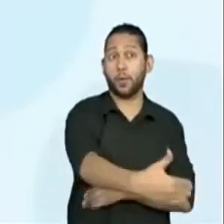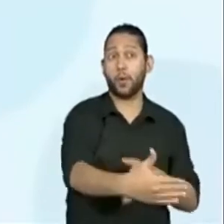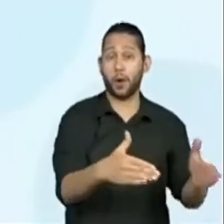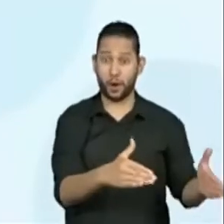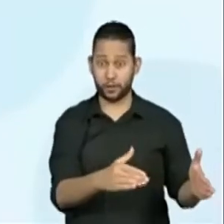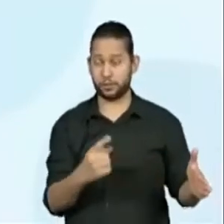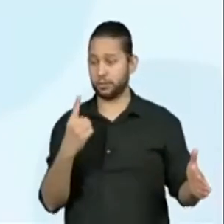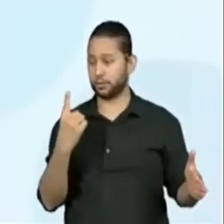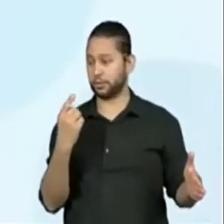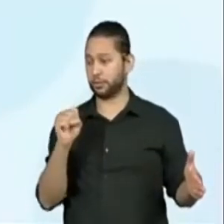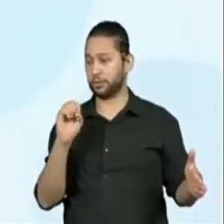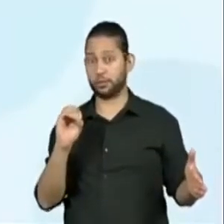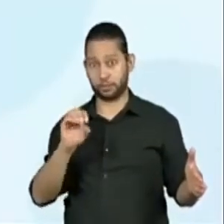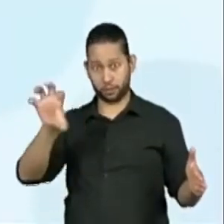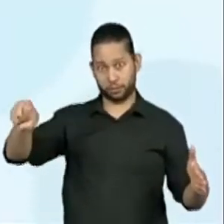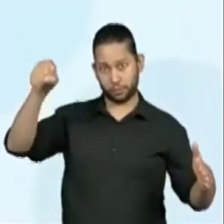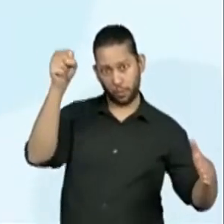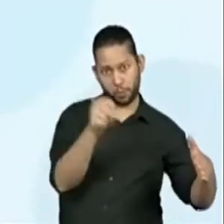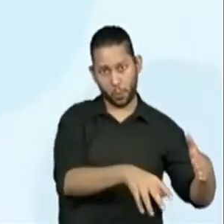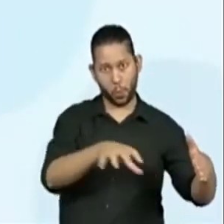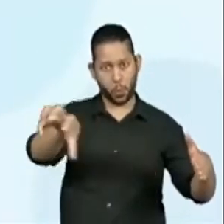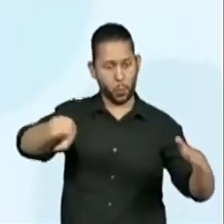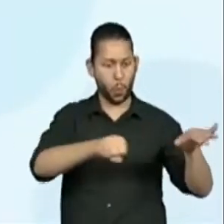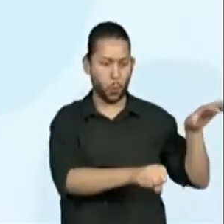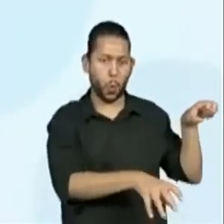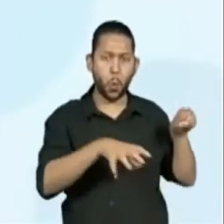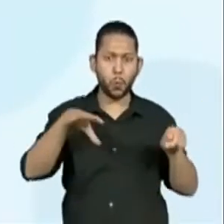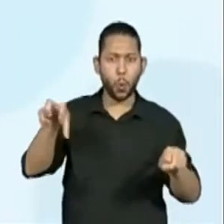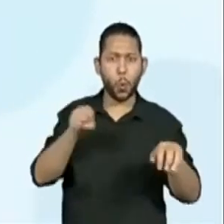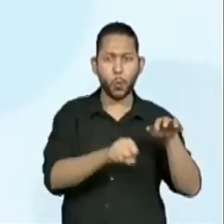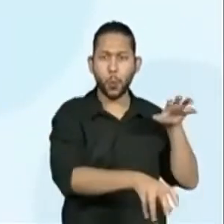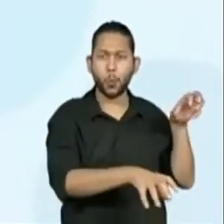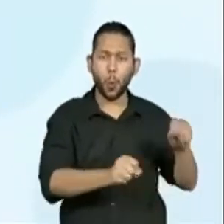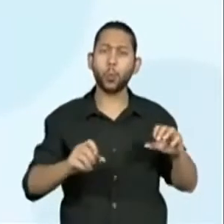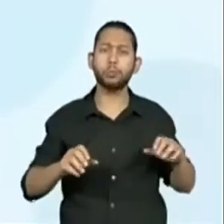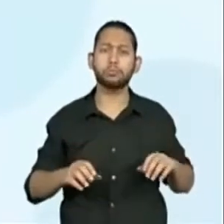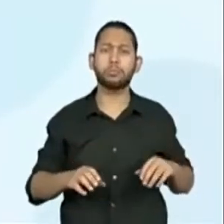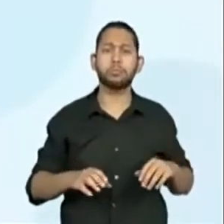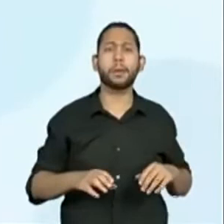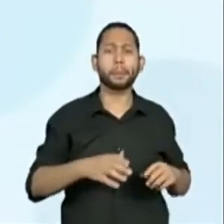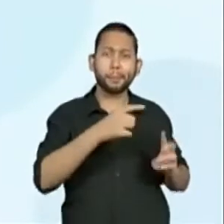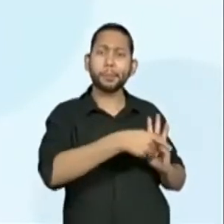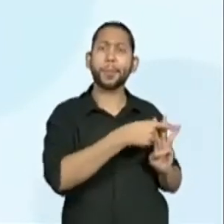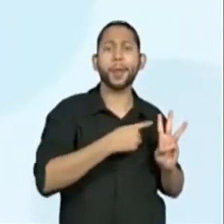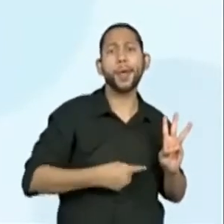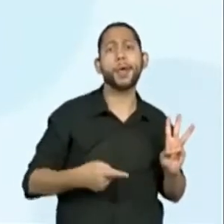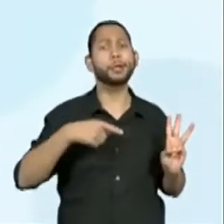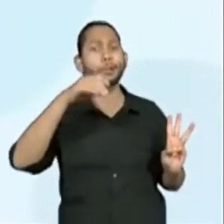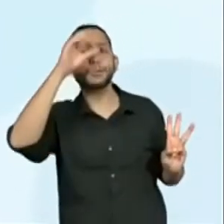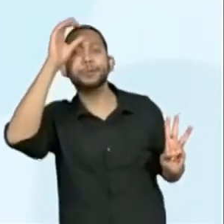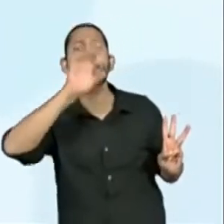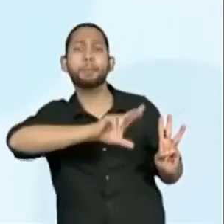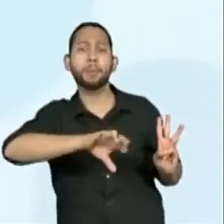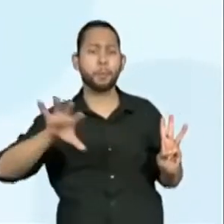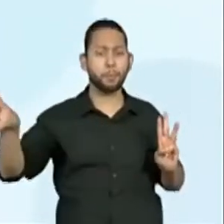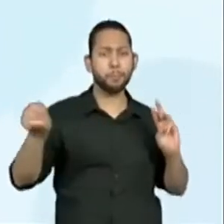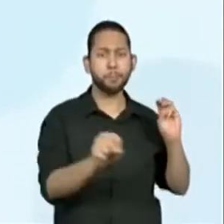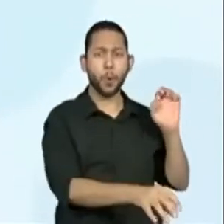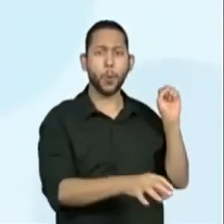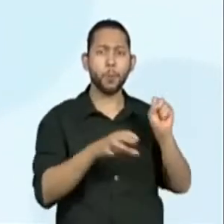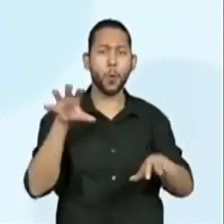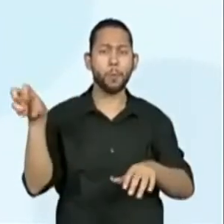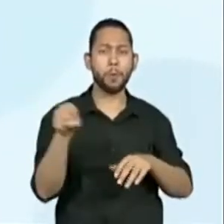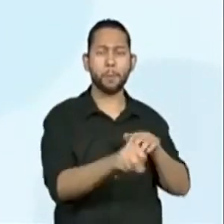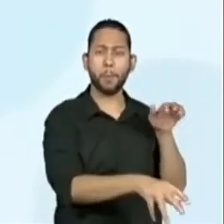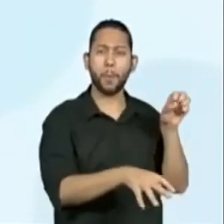situação problema Ok então vou trocar aqui para o marca texto certo e vou destacar as informações importantes